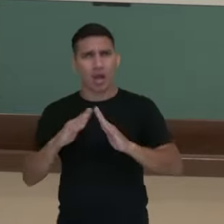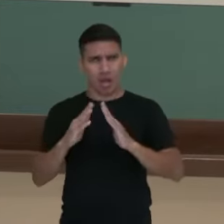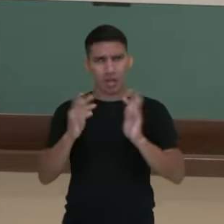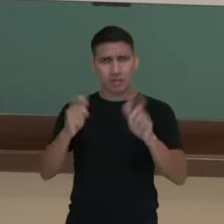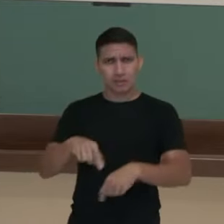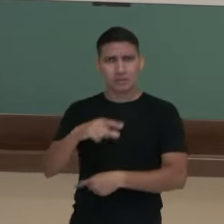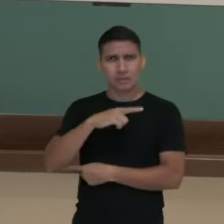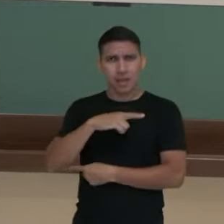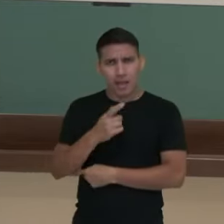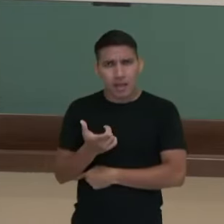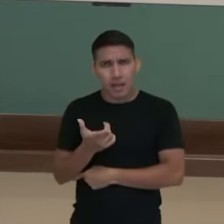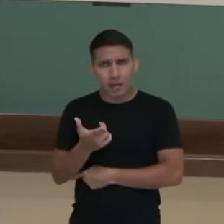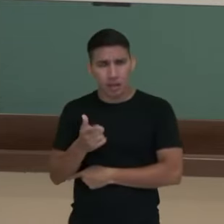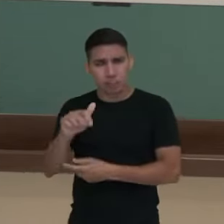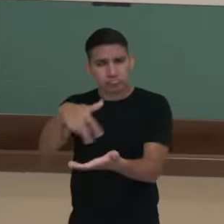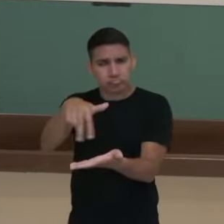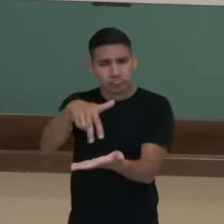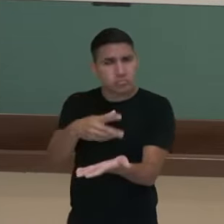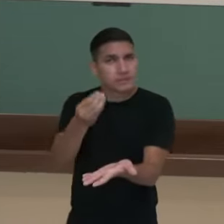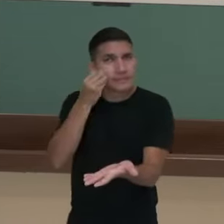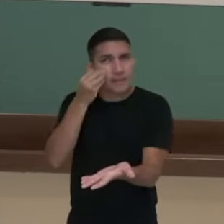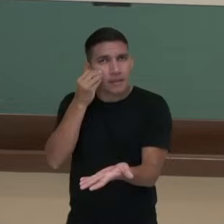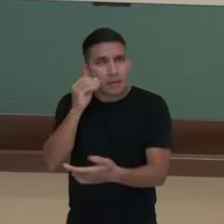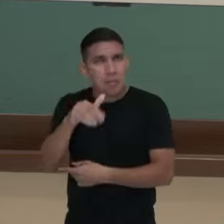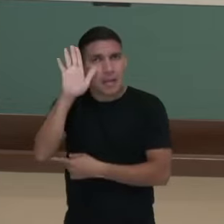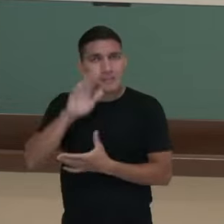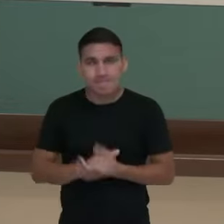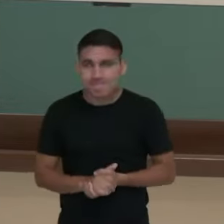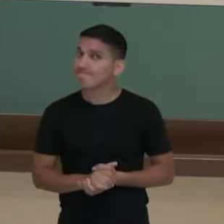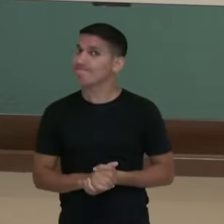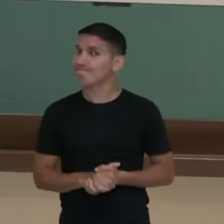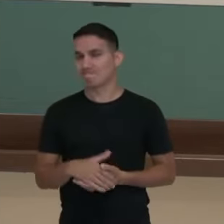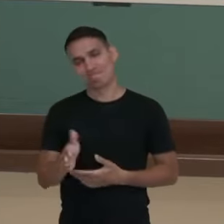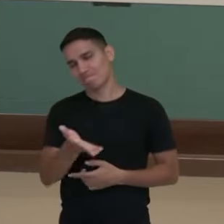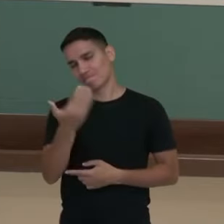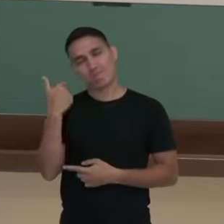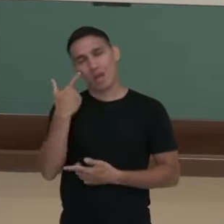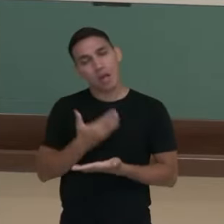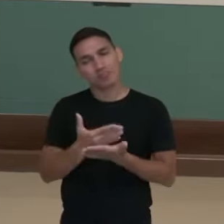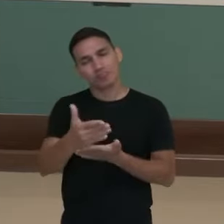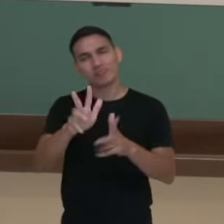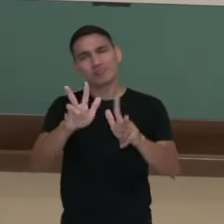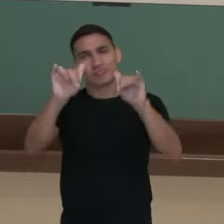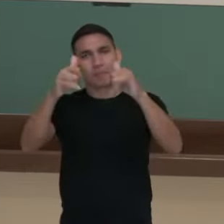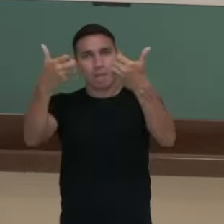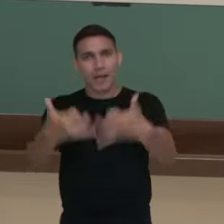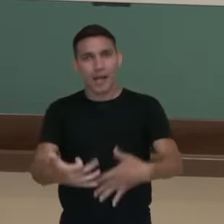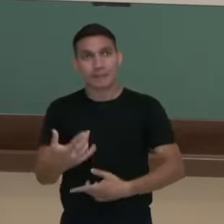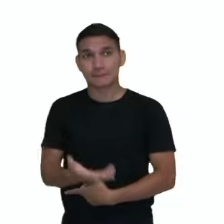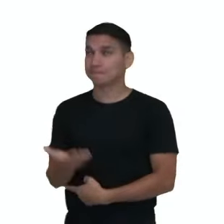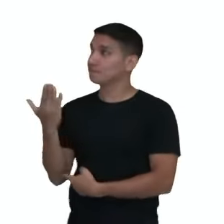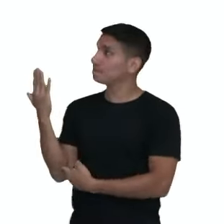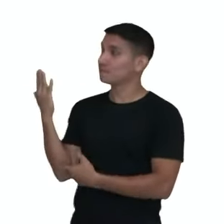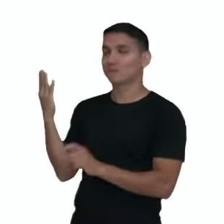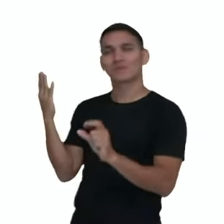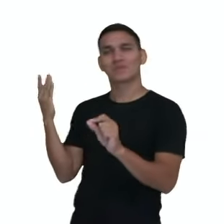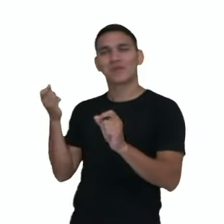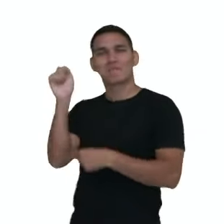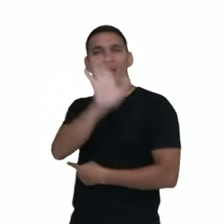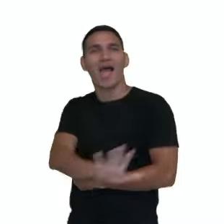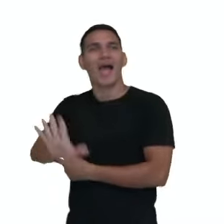para uma dança? Para você experimentar um pouquinho da dança? Vamos conhecer então um pouquinho mais sobre essa dança? Olha só, nessa nossa